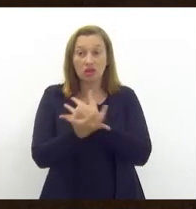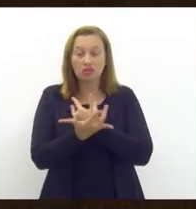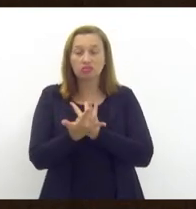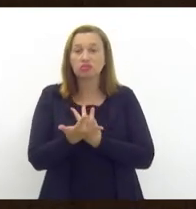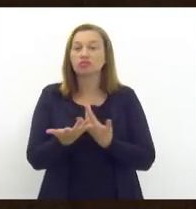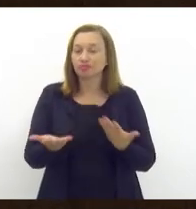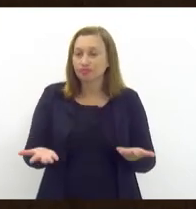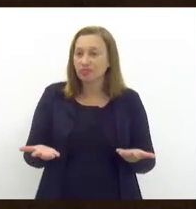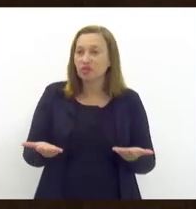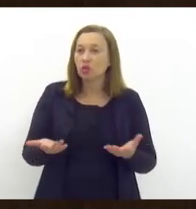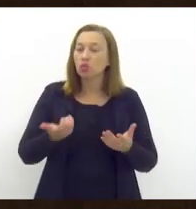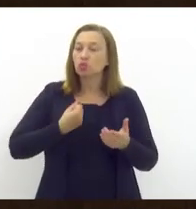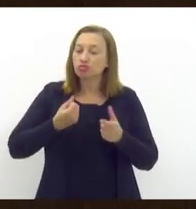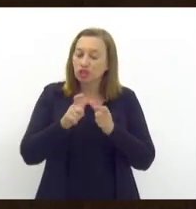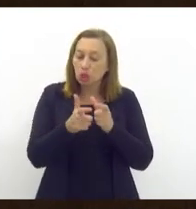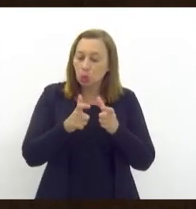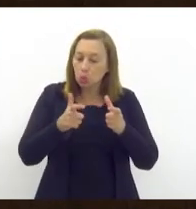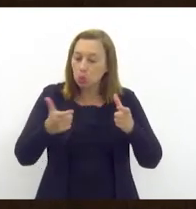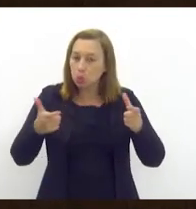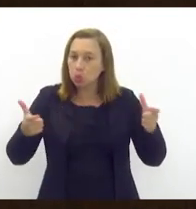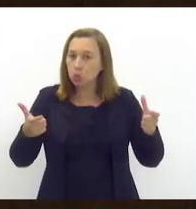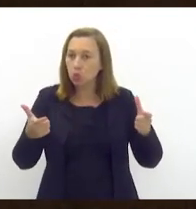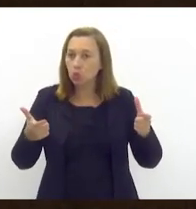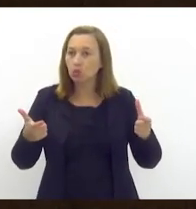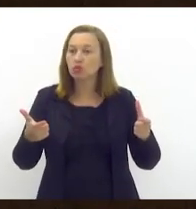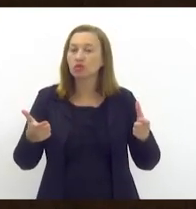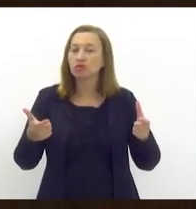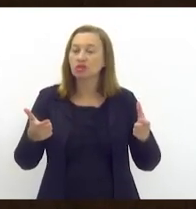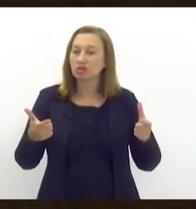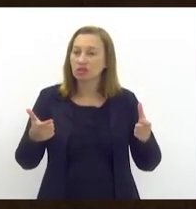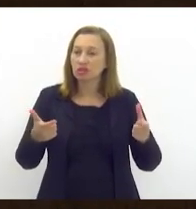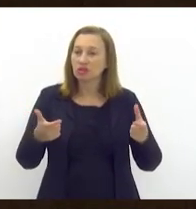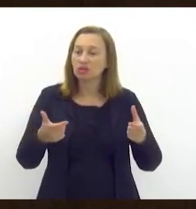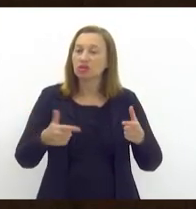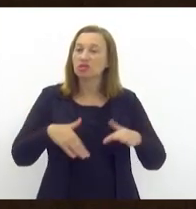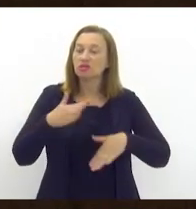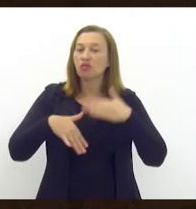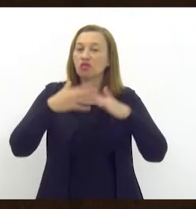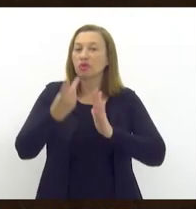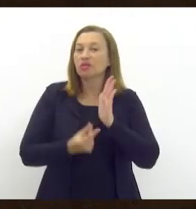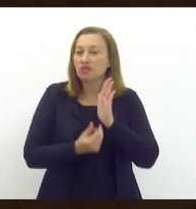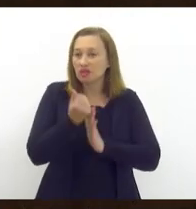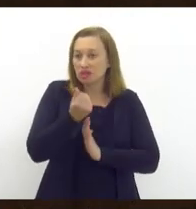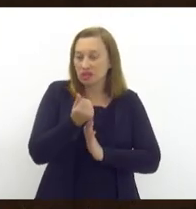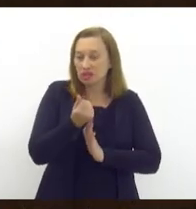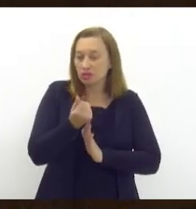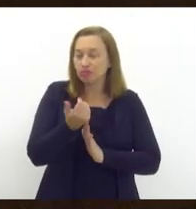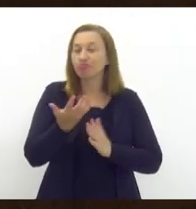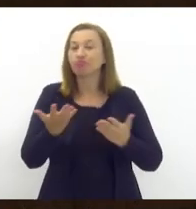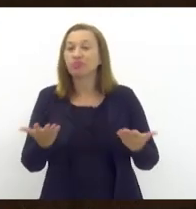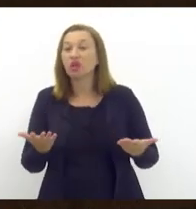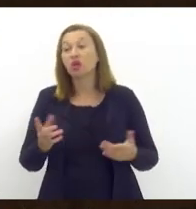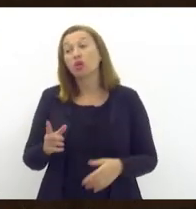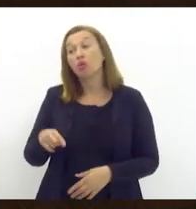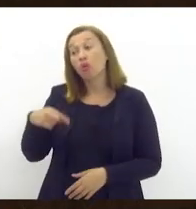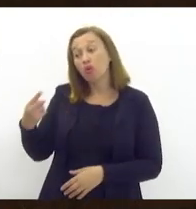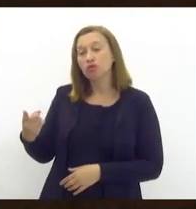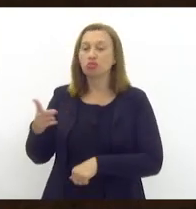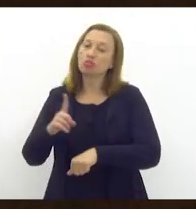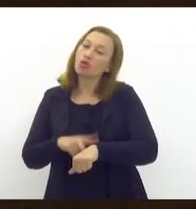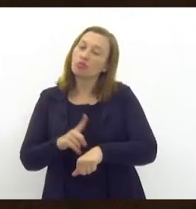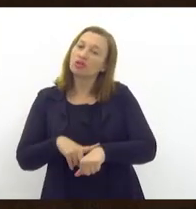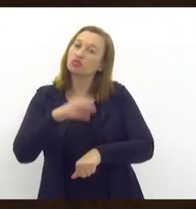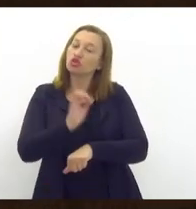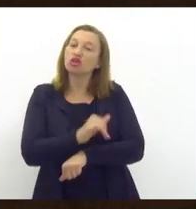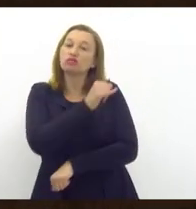nenhuma, aumentou a movimentação financeira dessa atividade comercial. Por outro lado, o Estado do